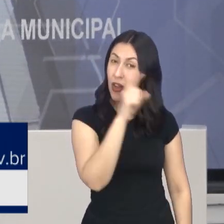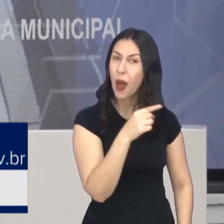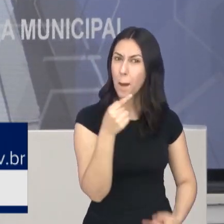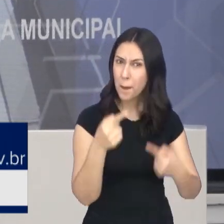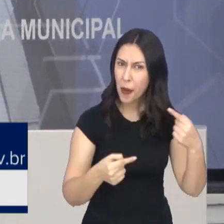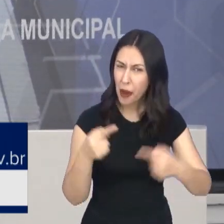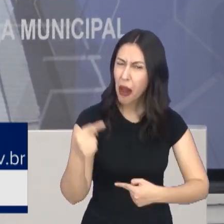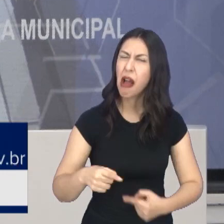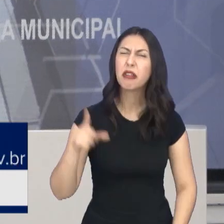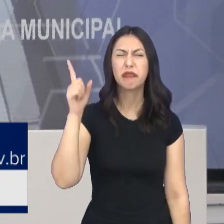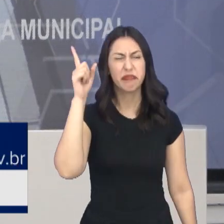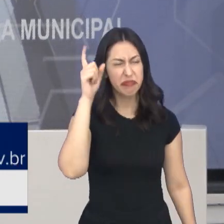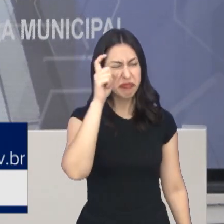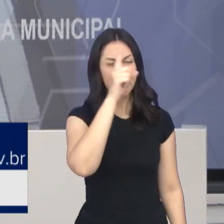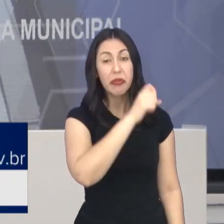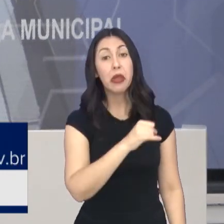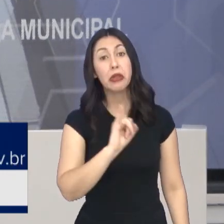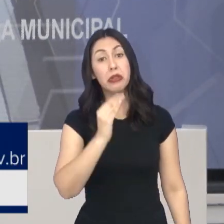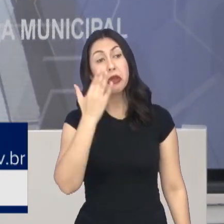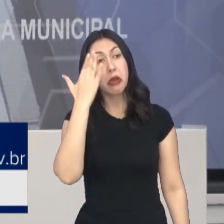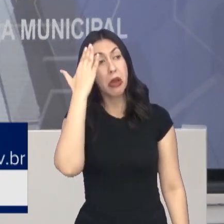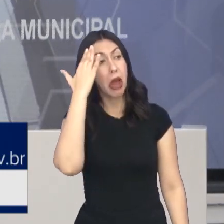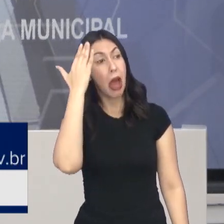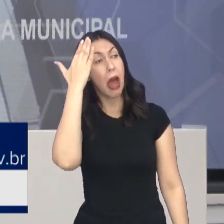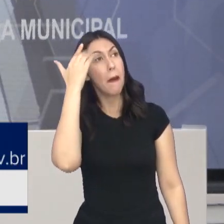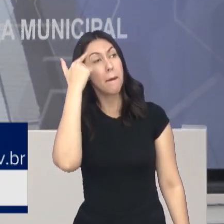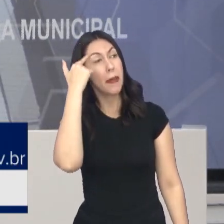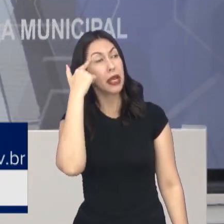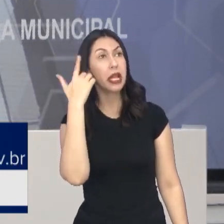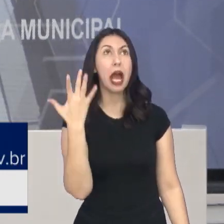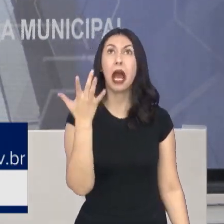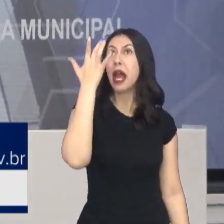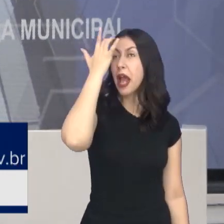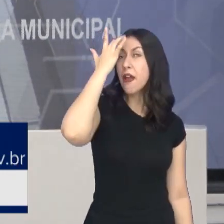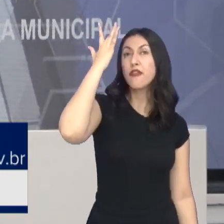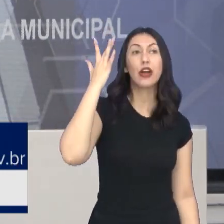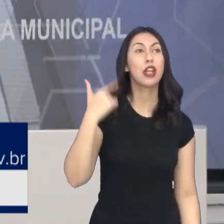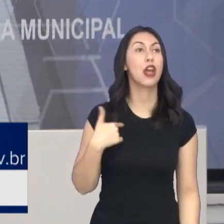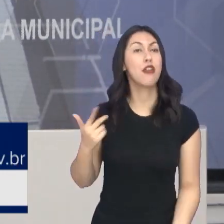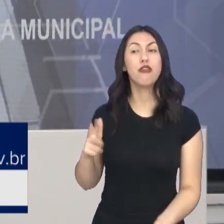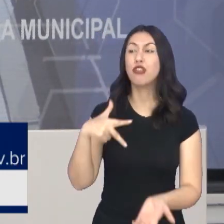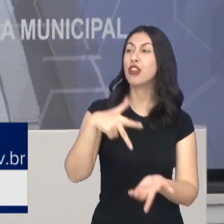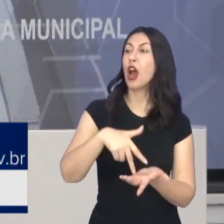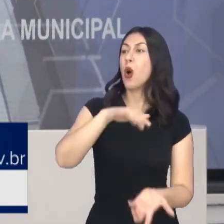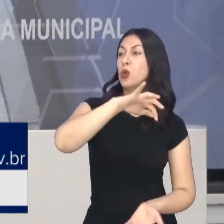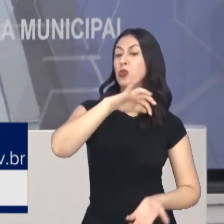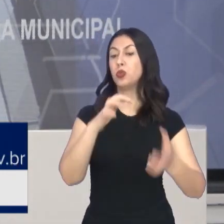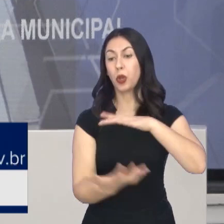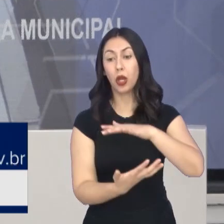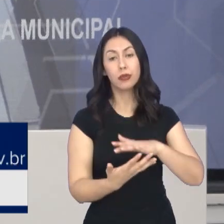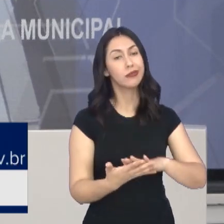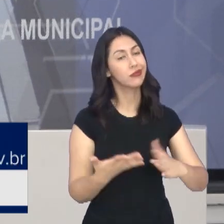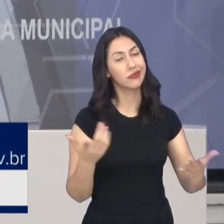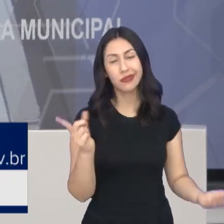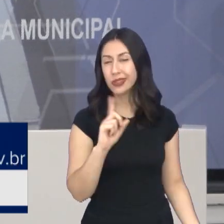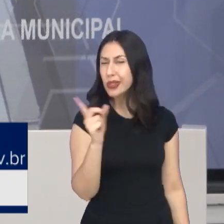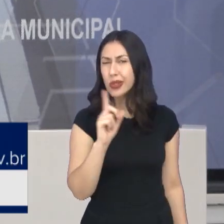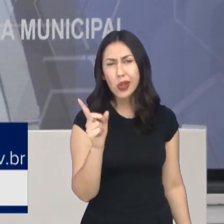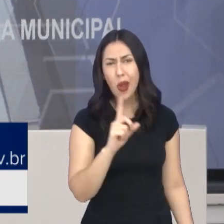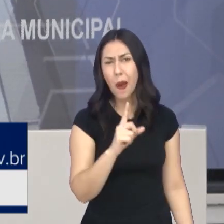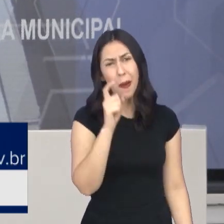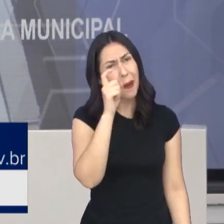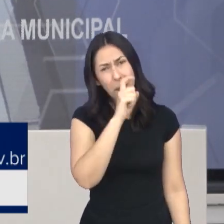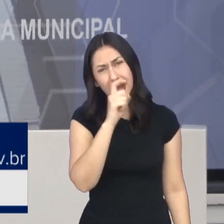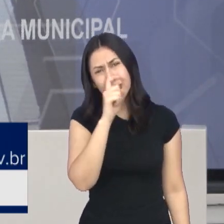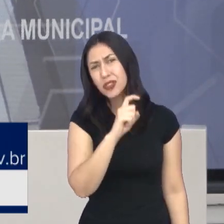se fazer. Quem acha que é fácil fazer política, que vai chegar aqui da noite para o dia as coisas vão acontecer, está enganado. Não é assim